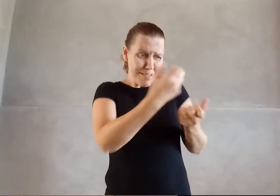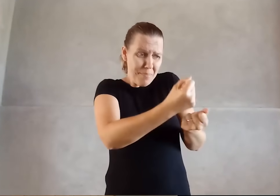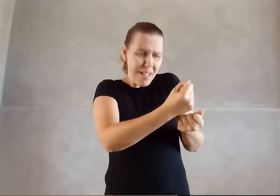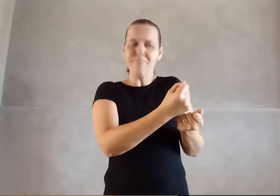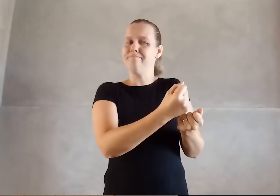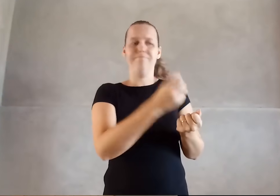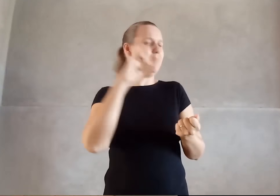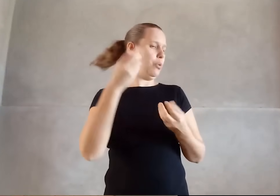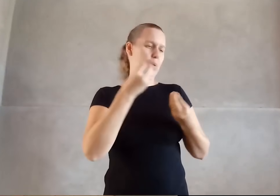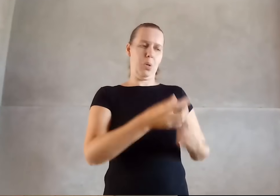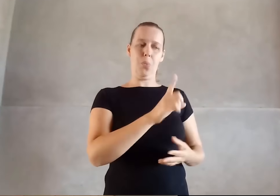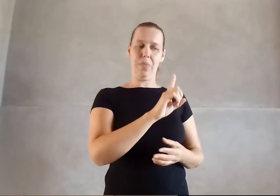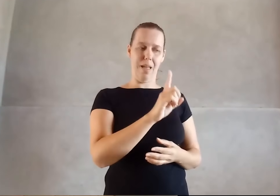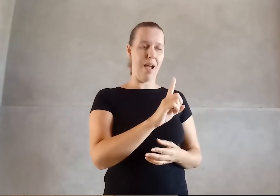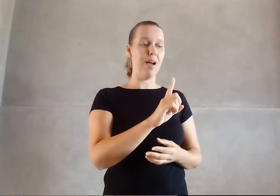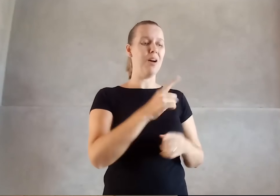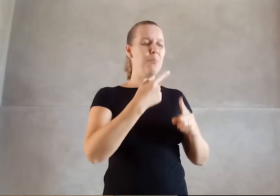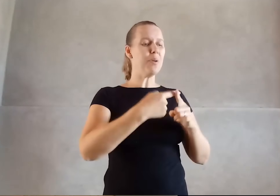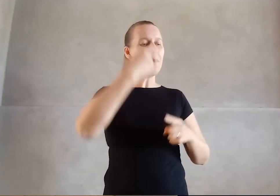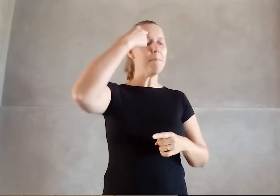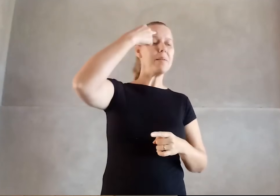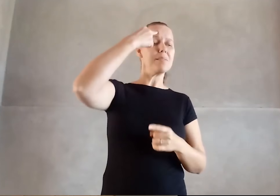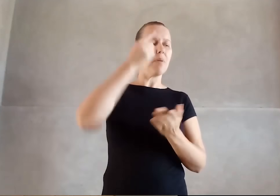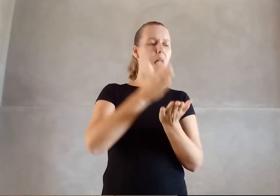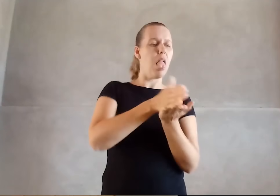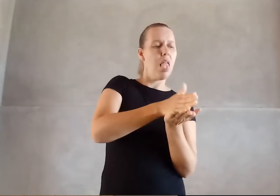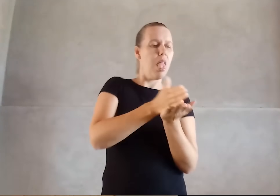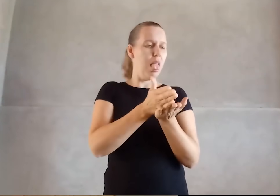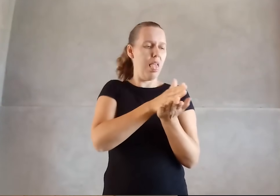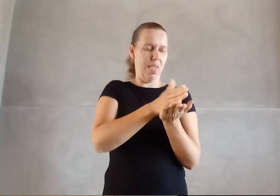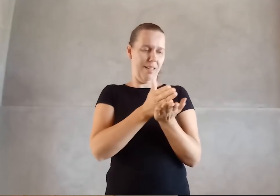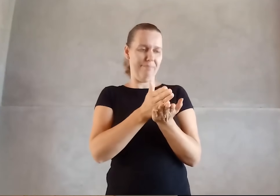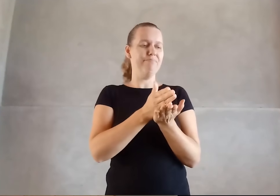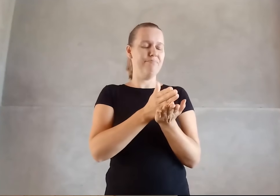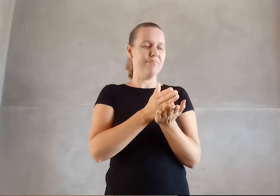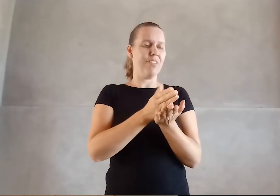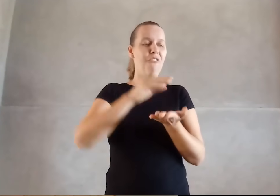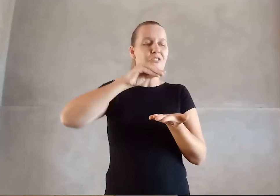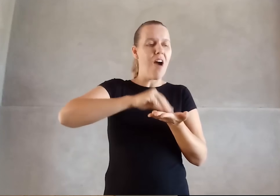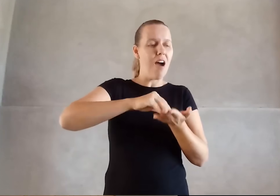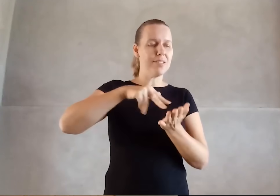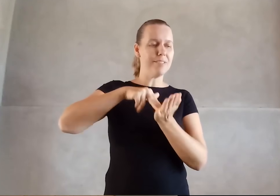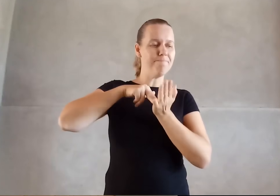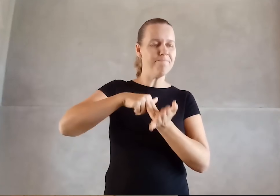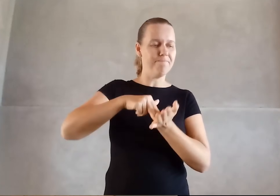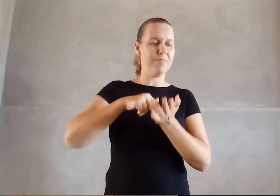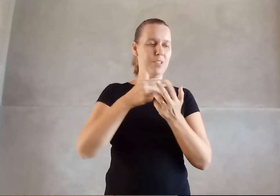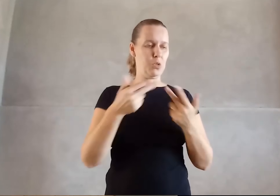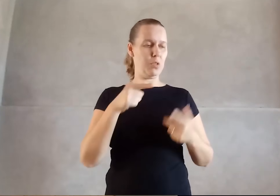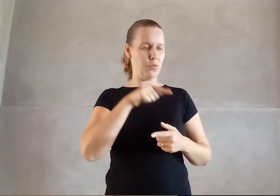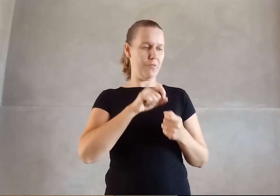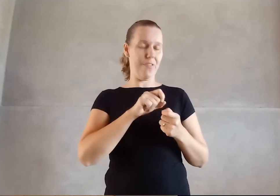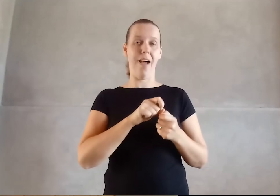e agitada pelo vento. Não pense tal homem que receberá coisa alguma do Senhor,